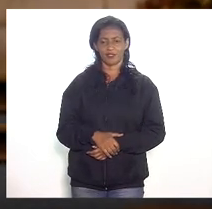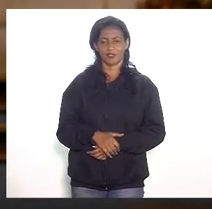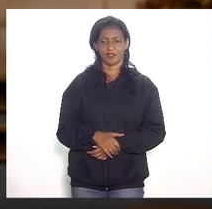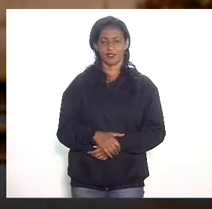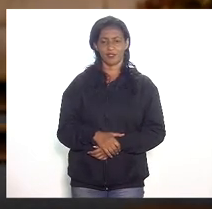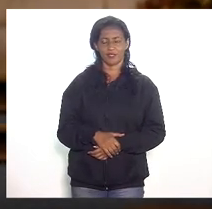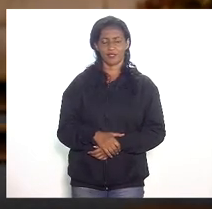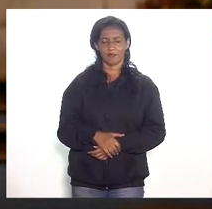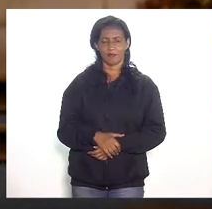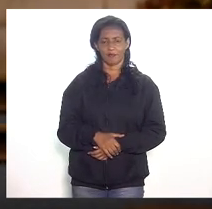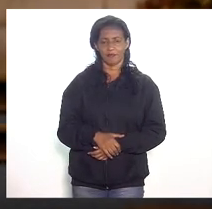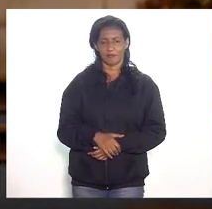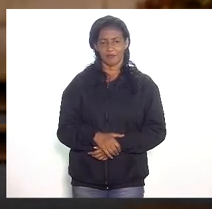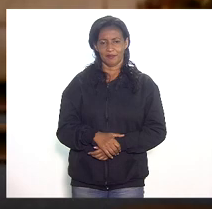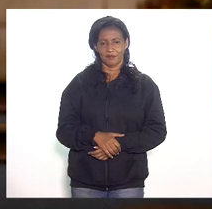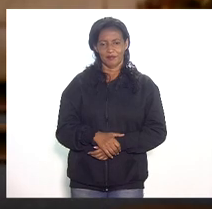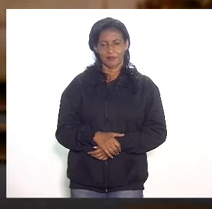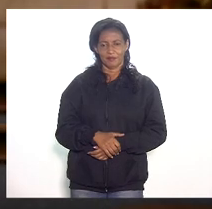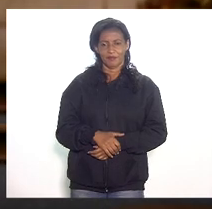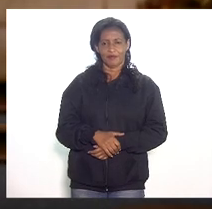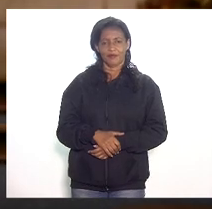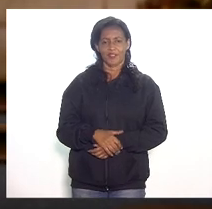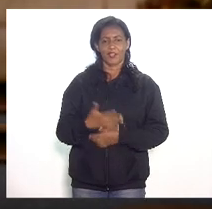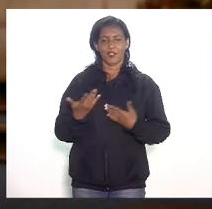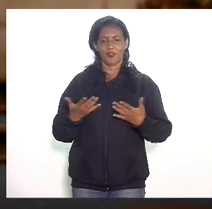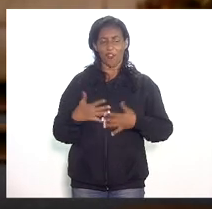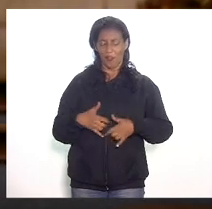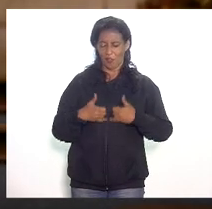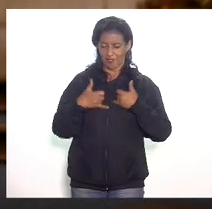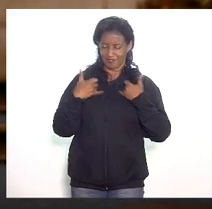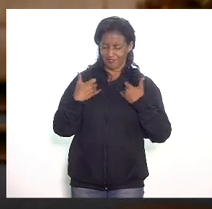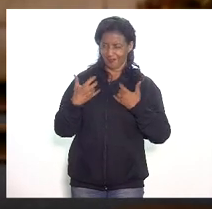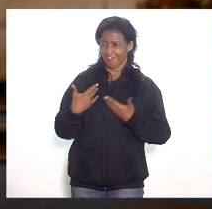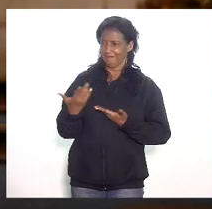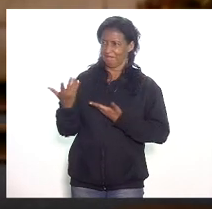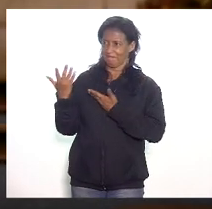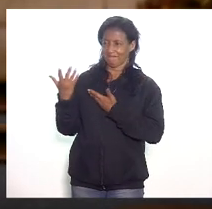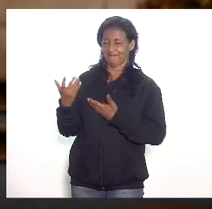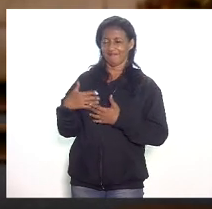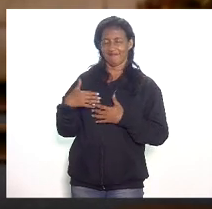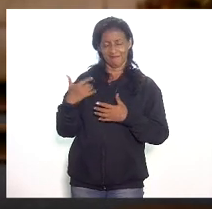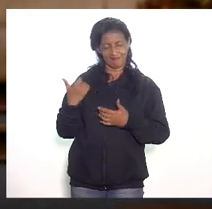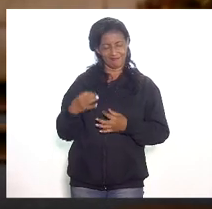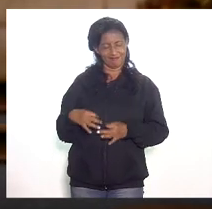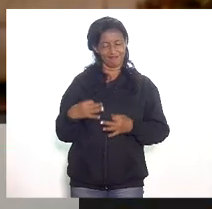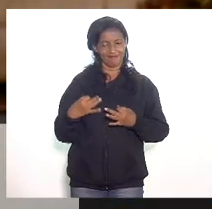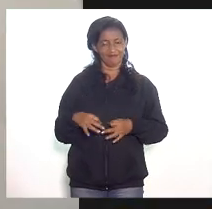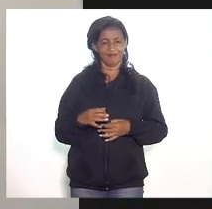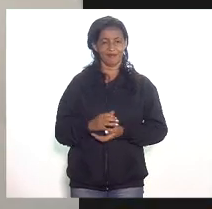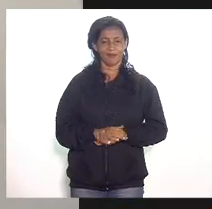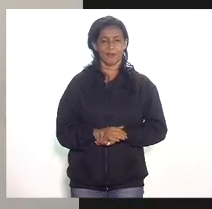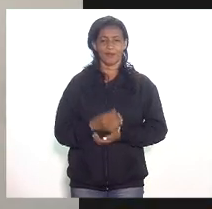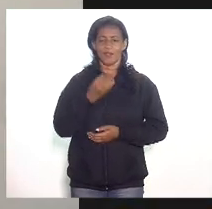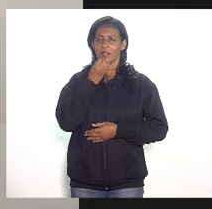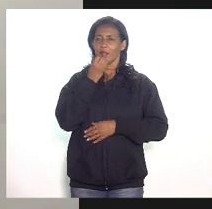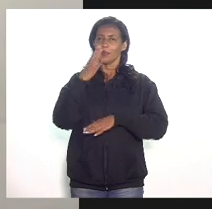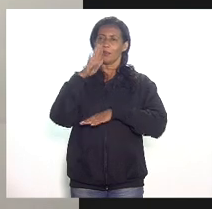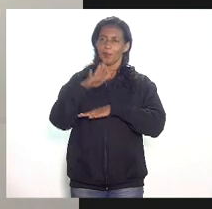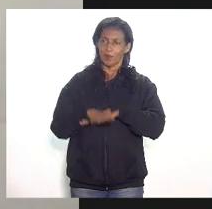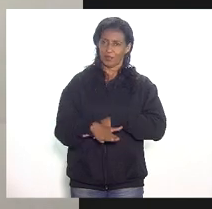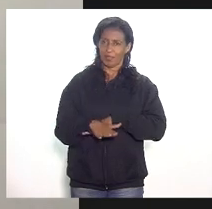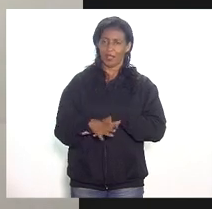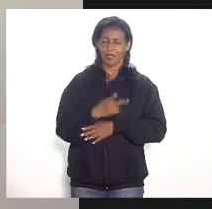Dionísio. Foi um elogio da elegância. Obrigado. Pois é, pois é. Então, boa tarde, presidente,